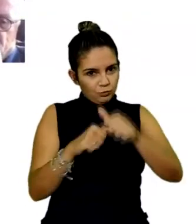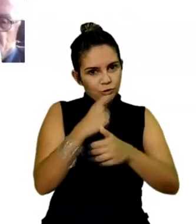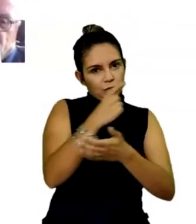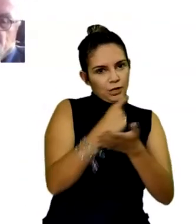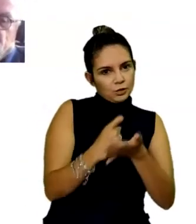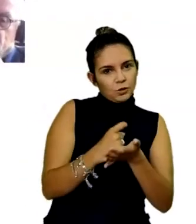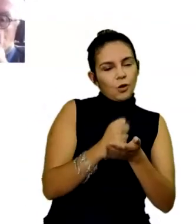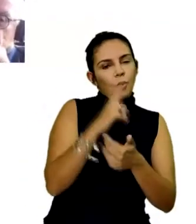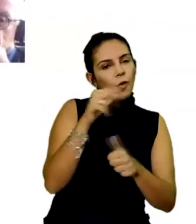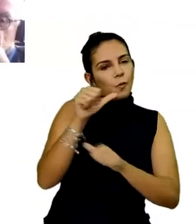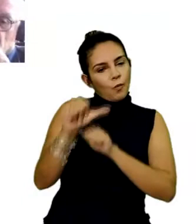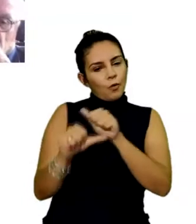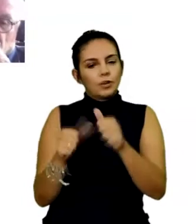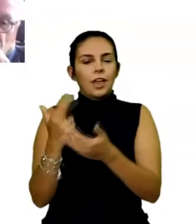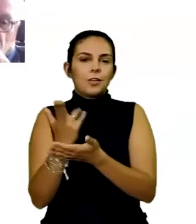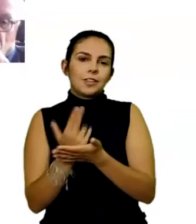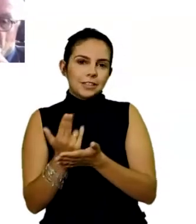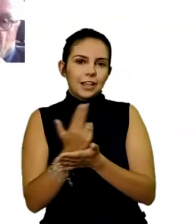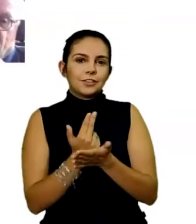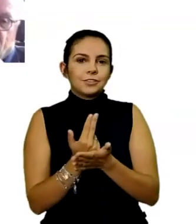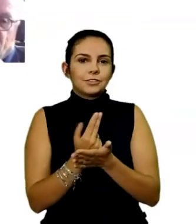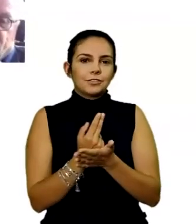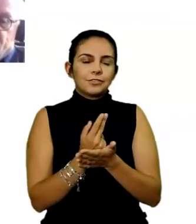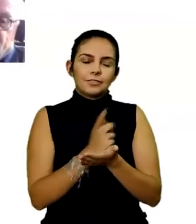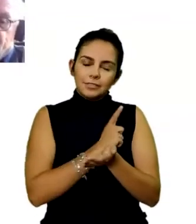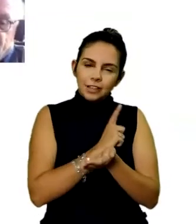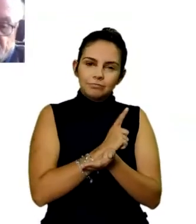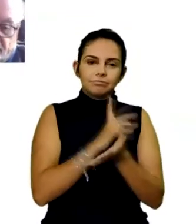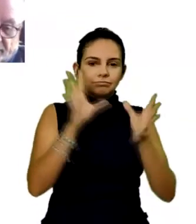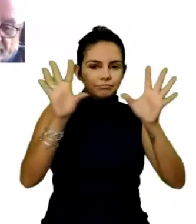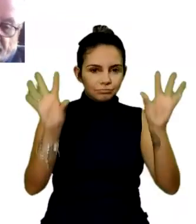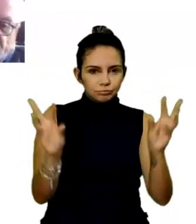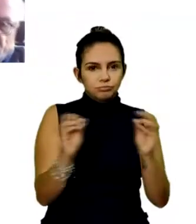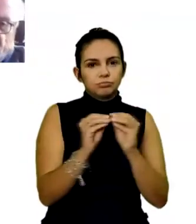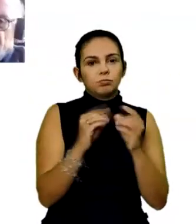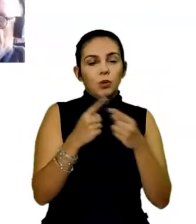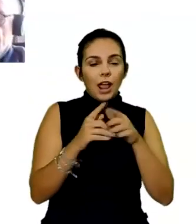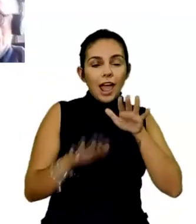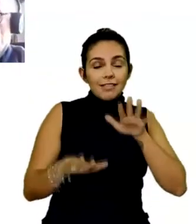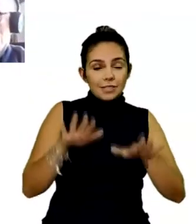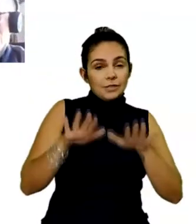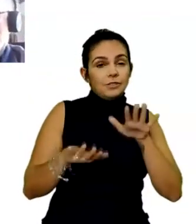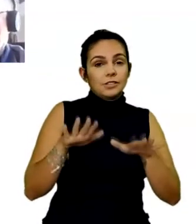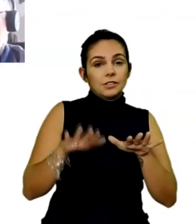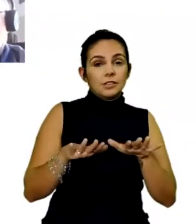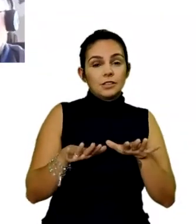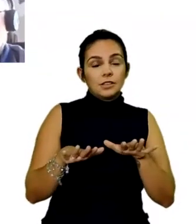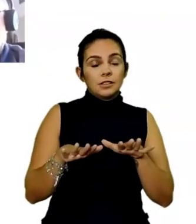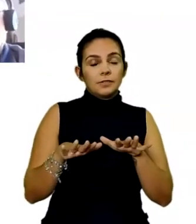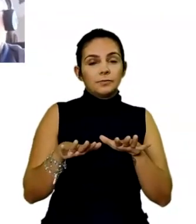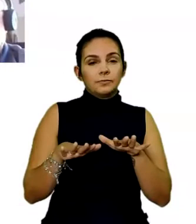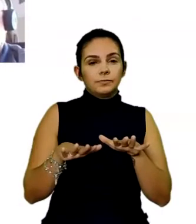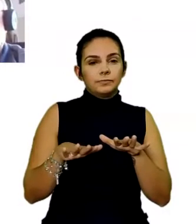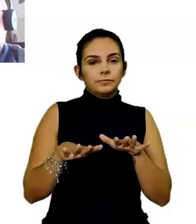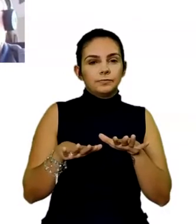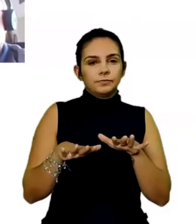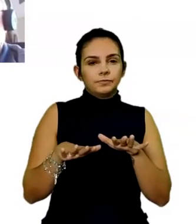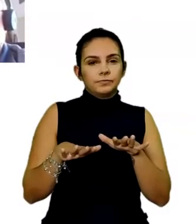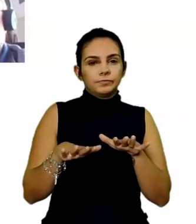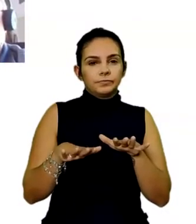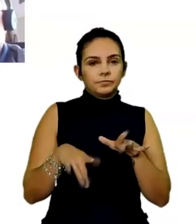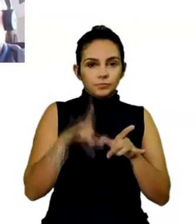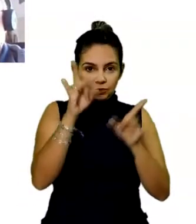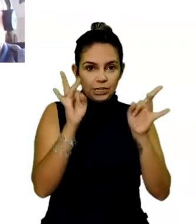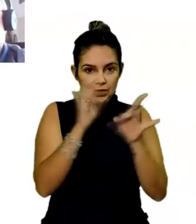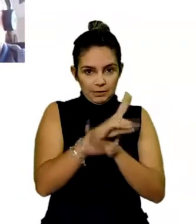ou há uma mudança na ilustração, para que haja, né, porque às vezes, quando você